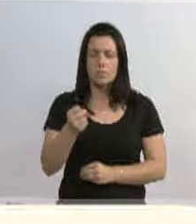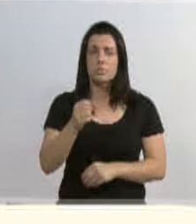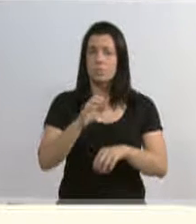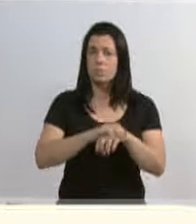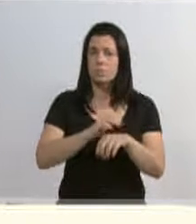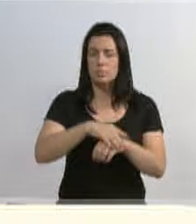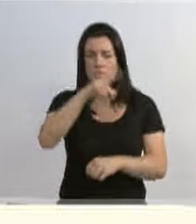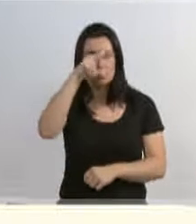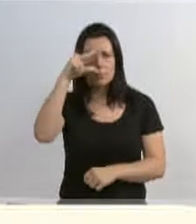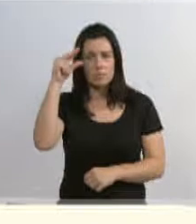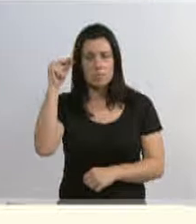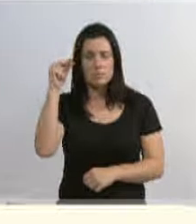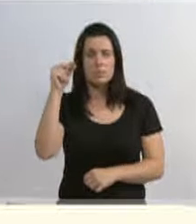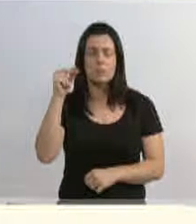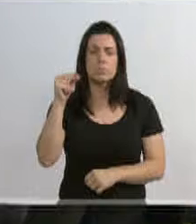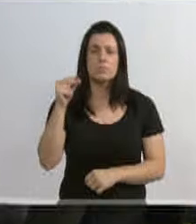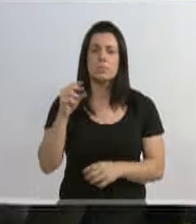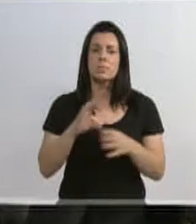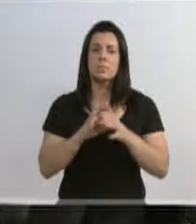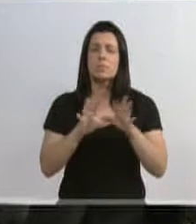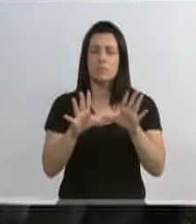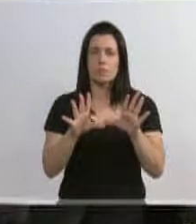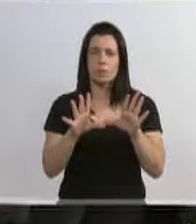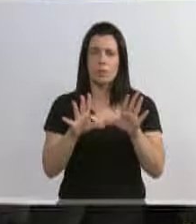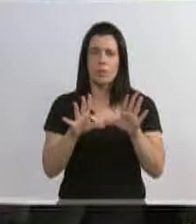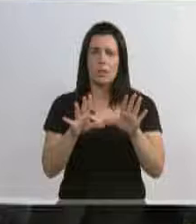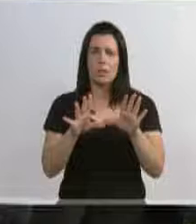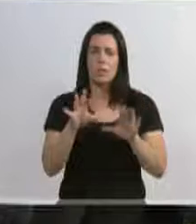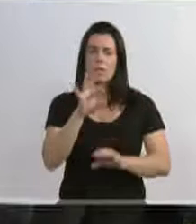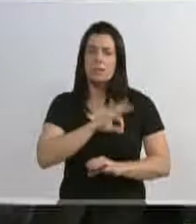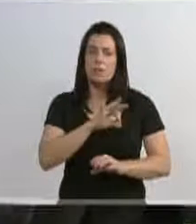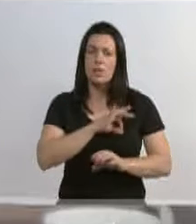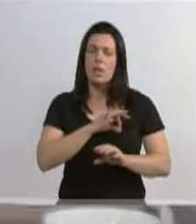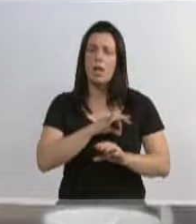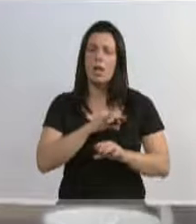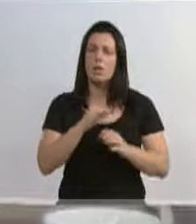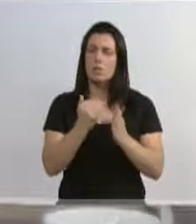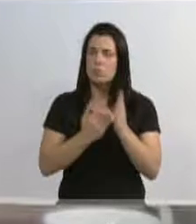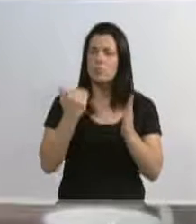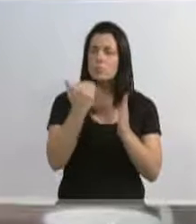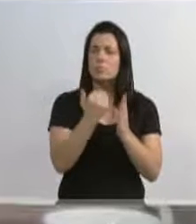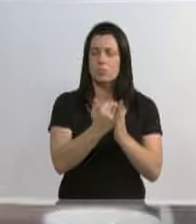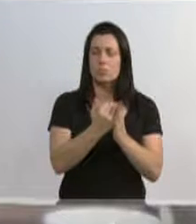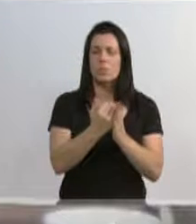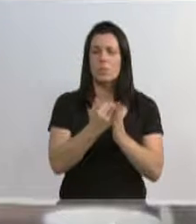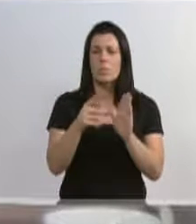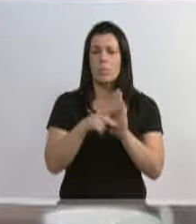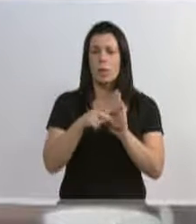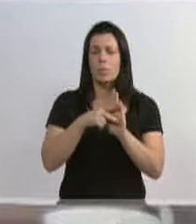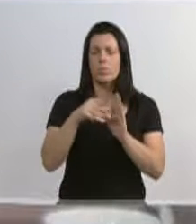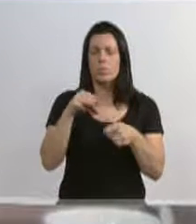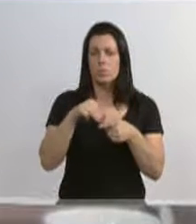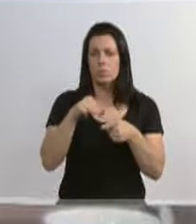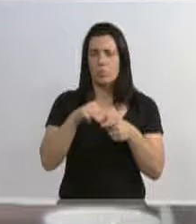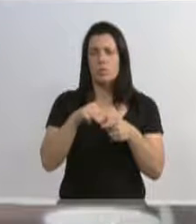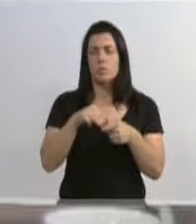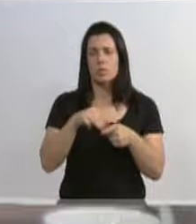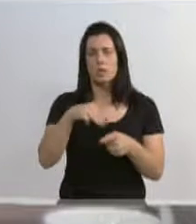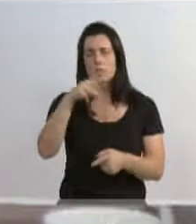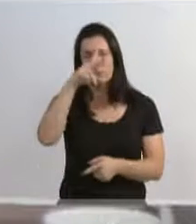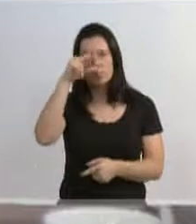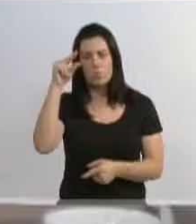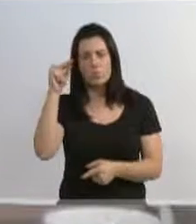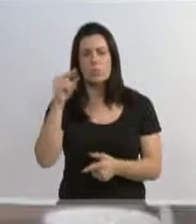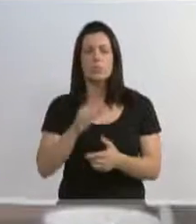autoria do Executivo, que autoriza a concessão de reajuste remuneratório aos servidores públicos do município, das suas autarquias e